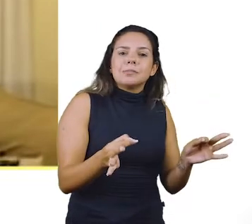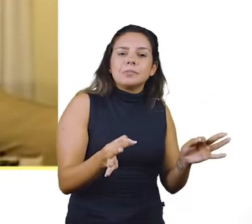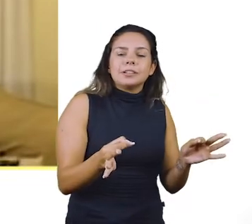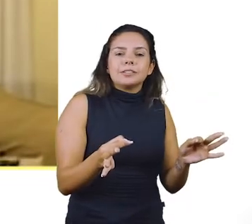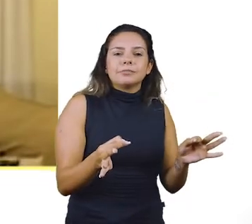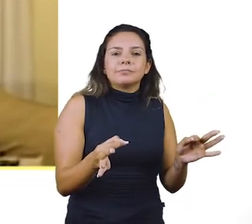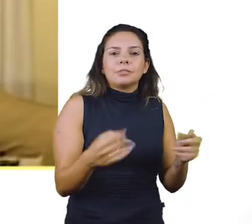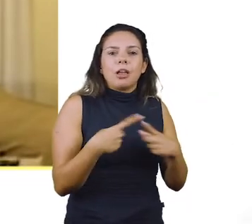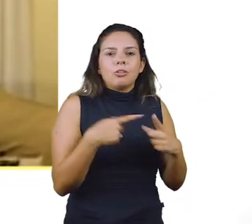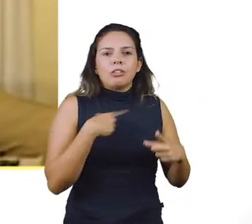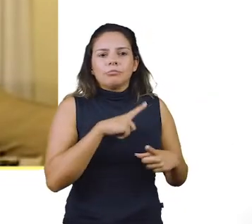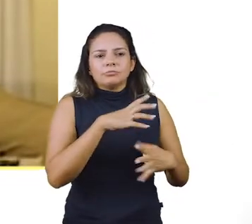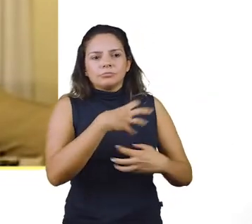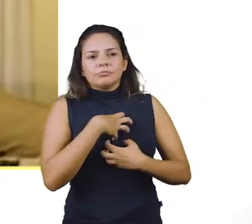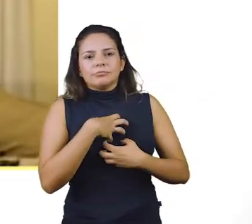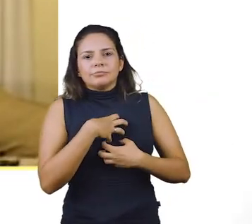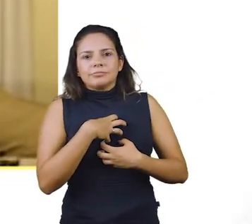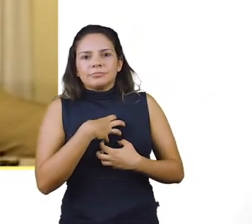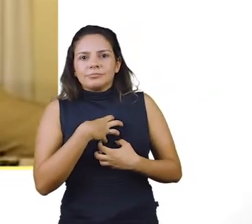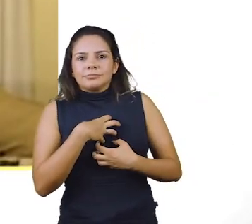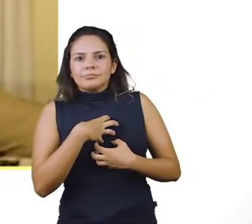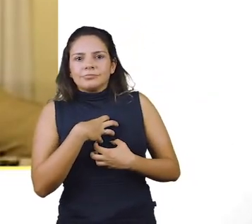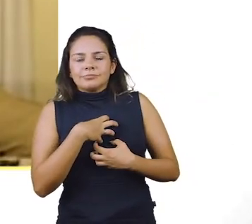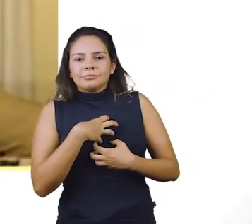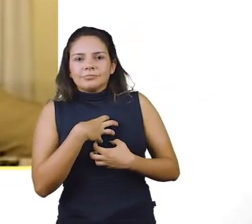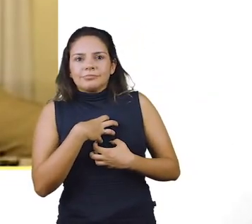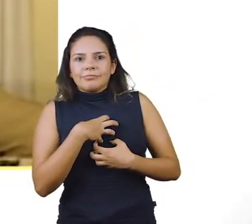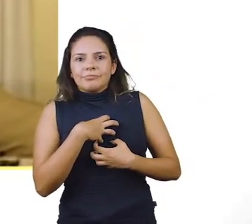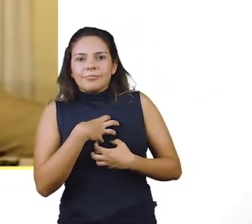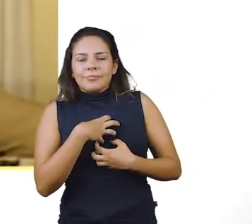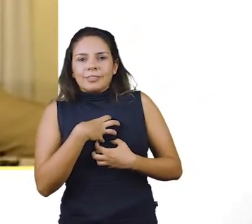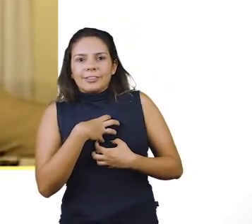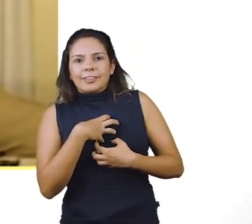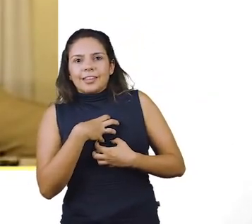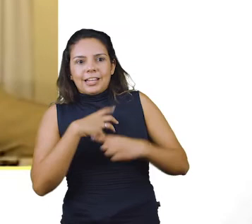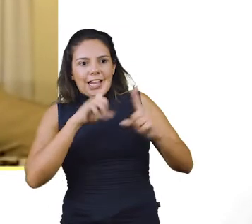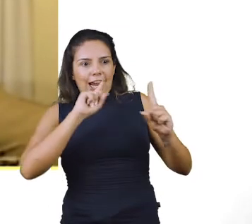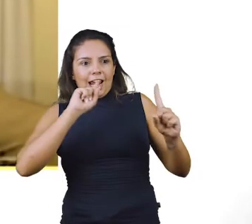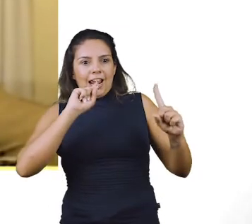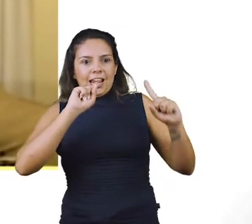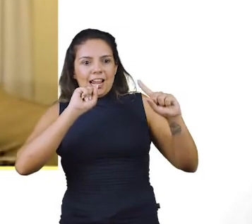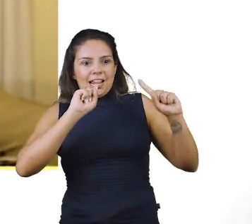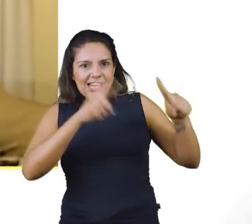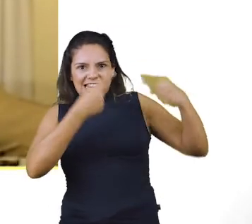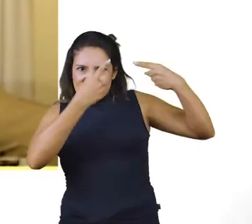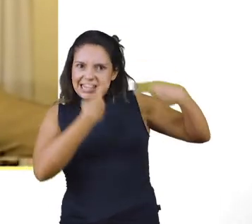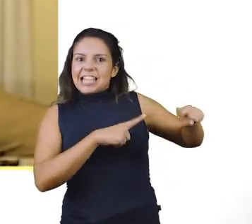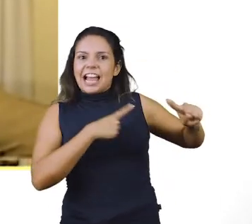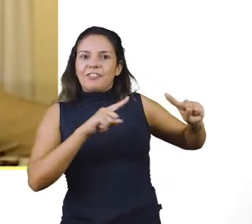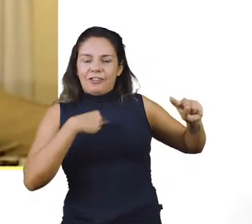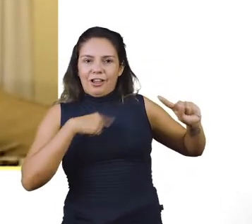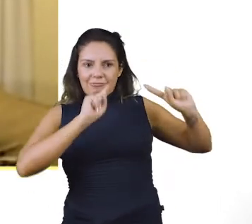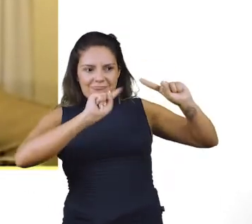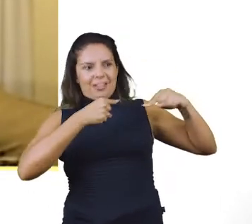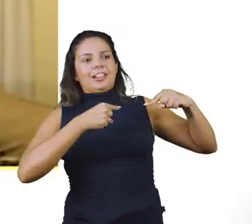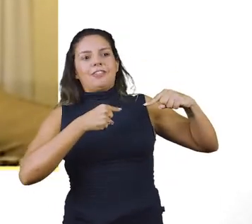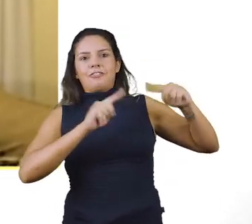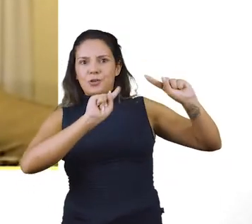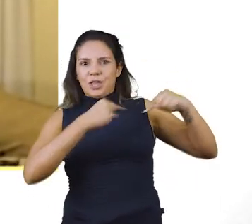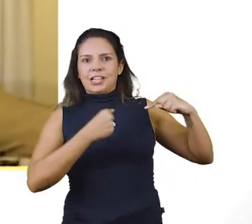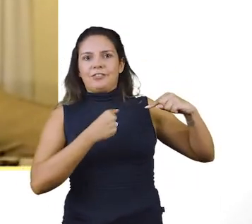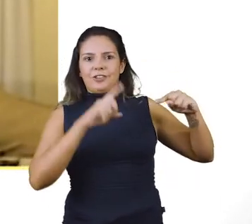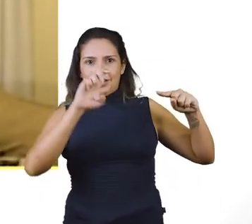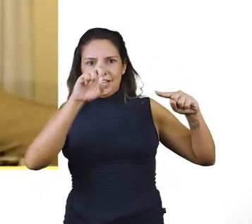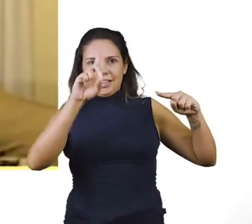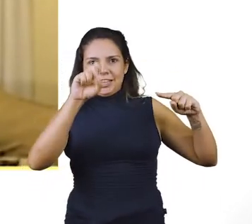desafia diariamente, não é em todas as matérias, a gente não dá para realmente colocar literatura no cotidiano todos